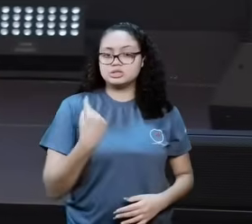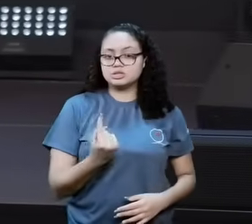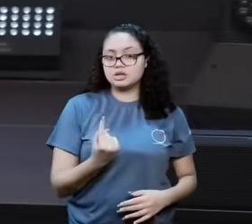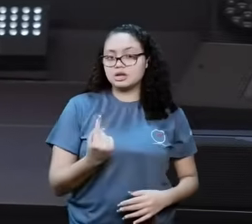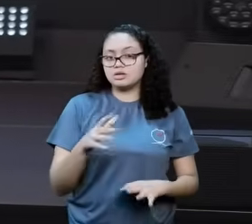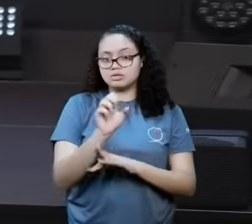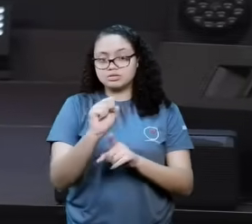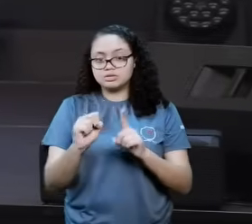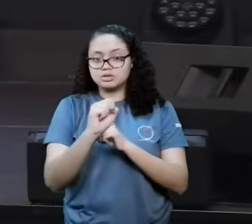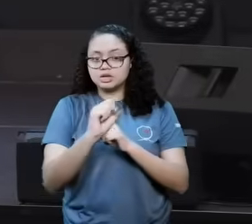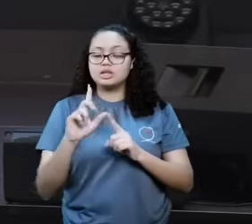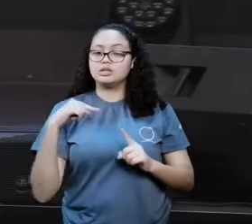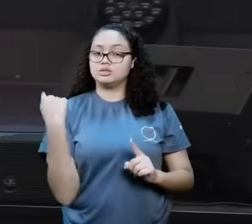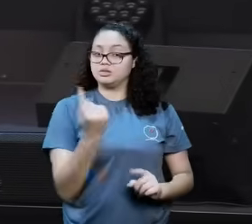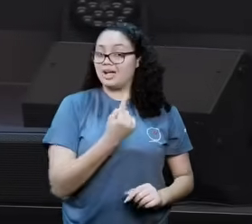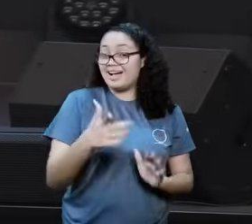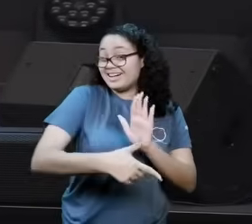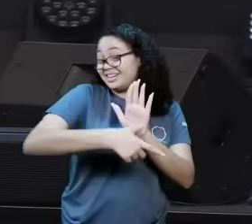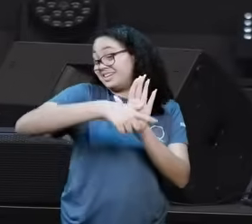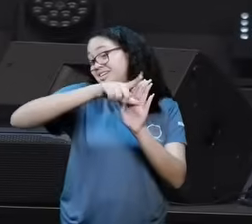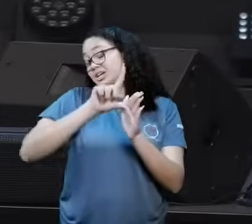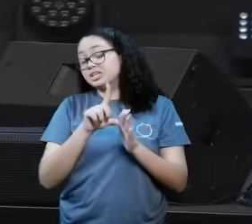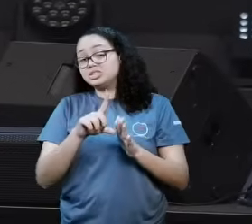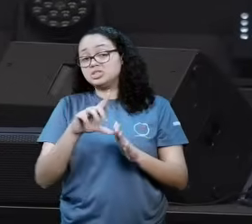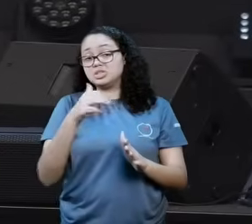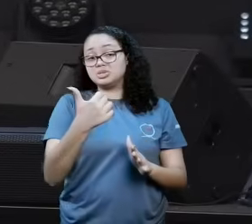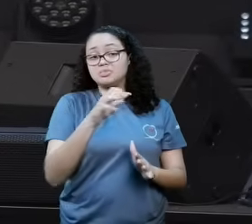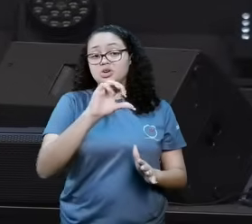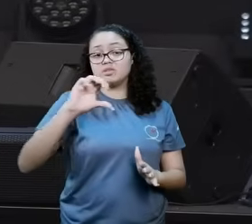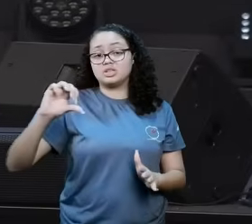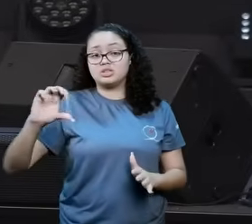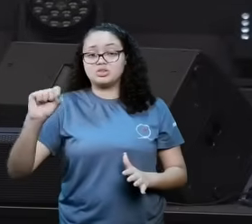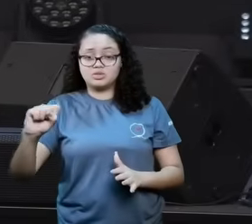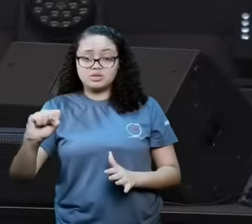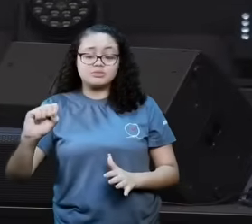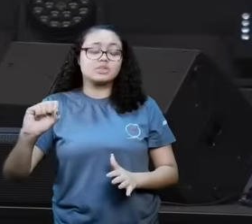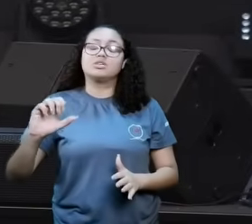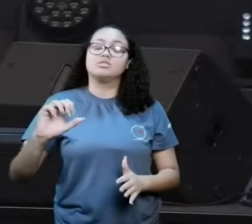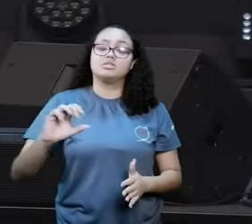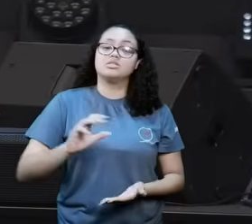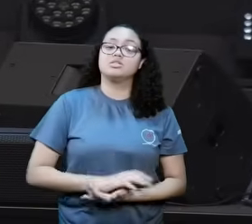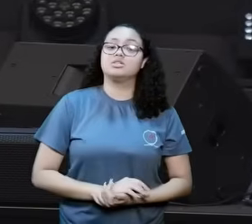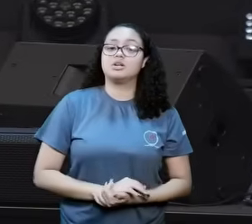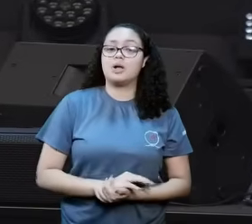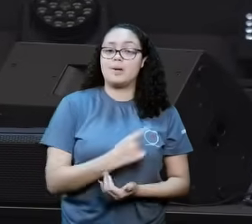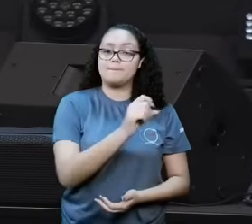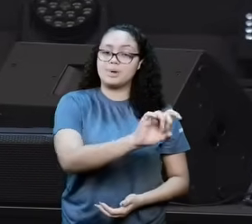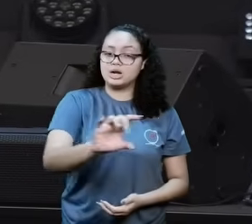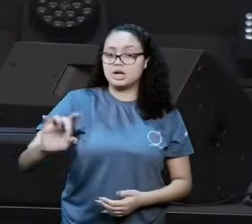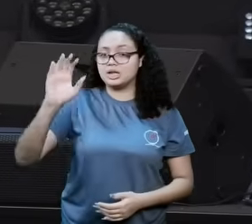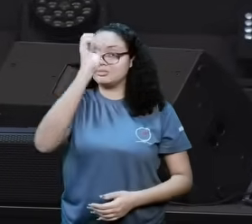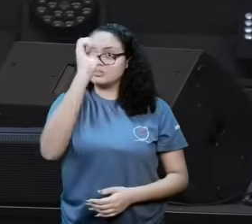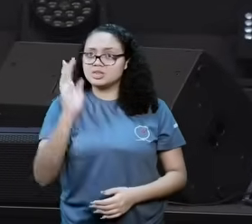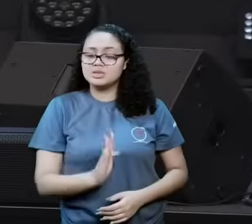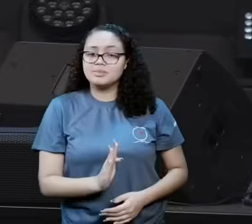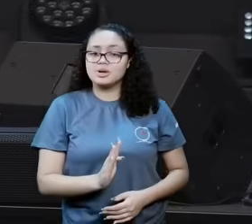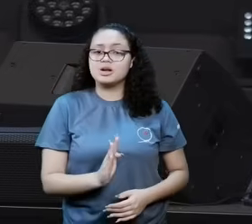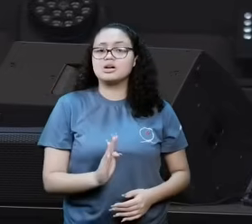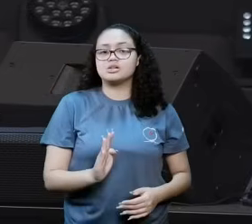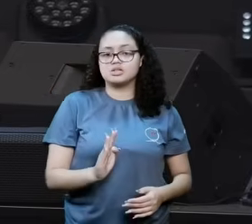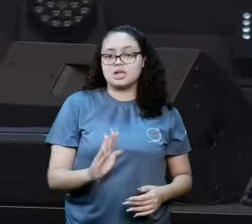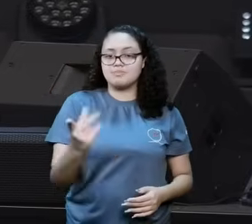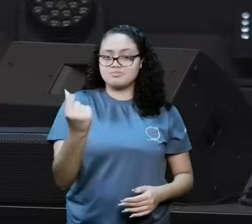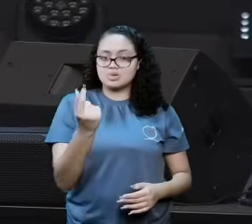nossa sociedade, muito antes da década de 90, no início dos anos 80, quando cada brasileiro, já independente de